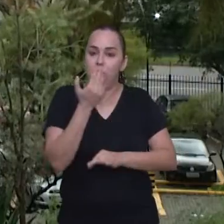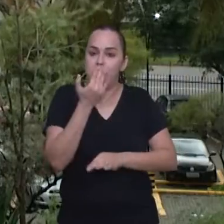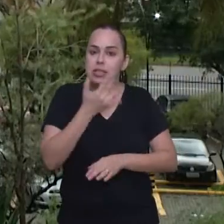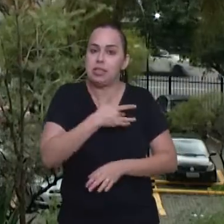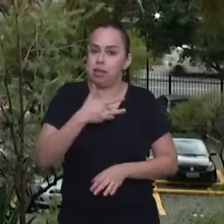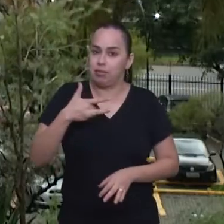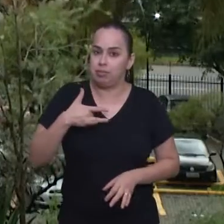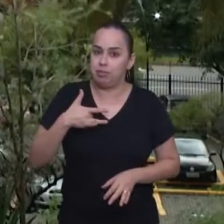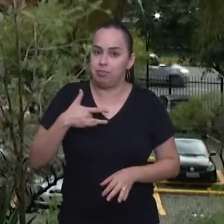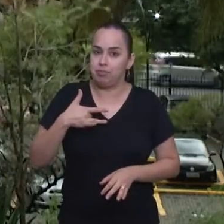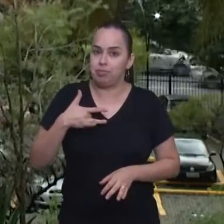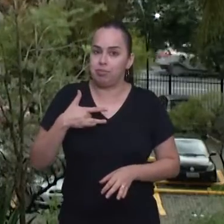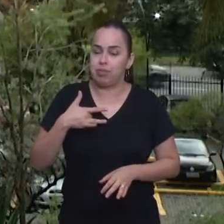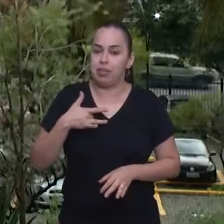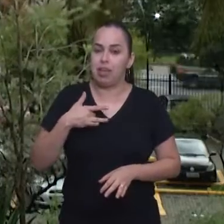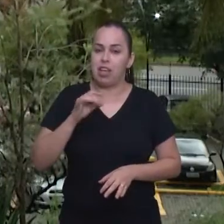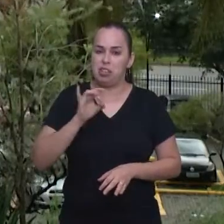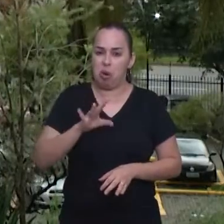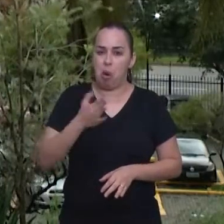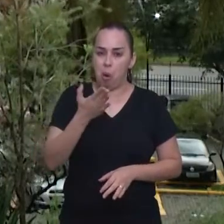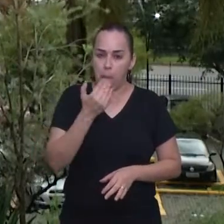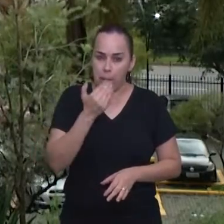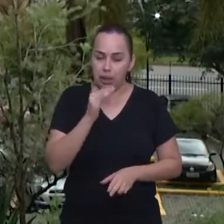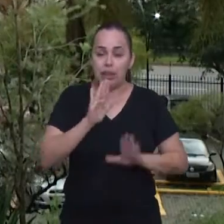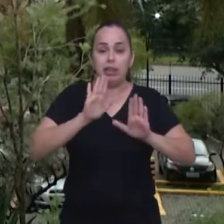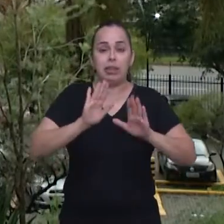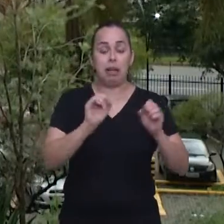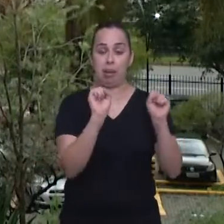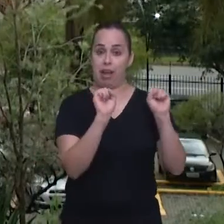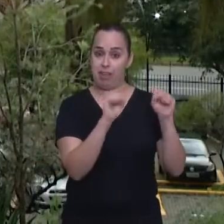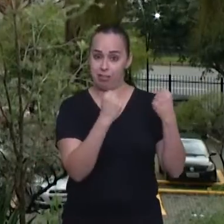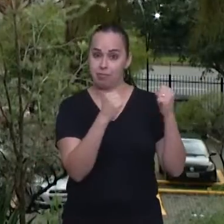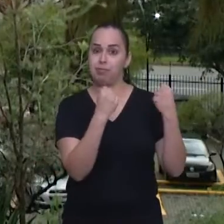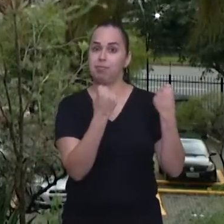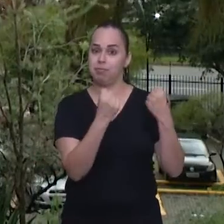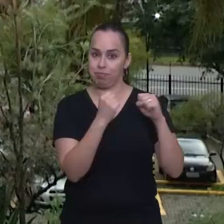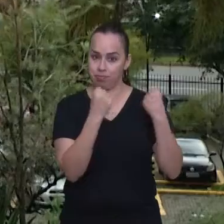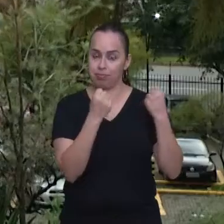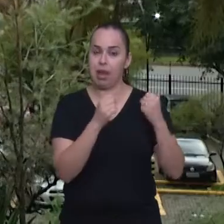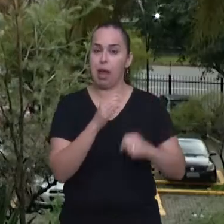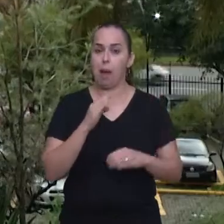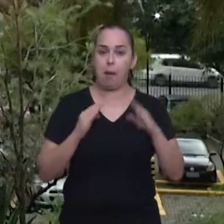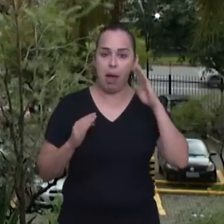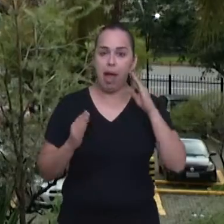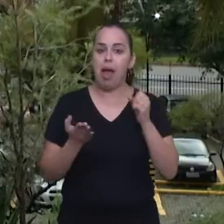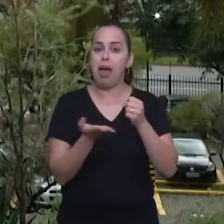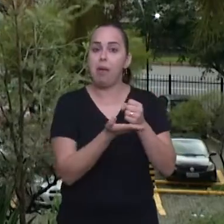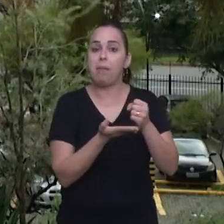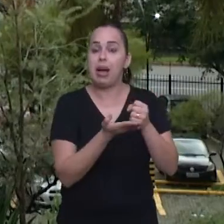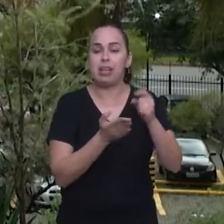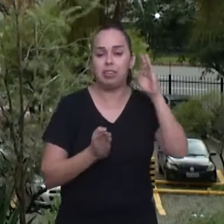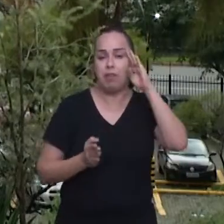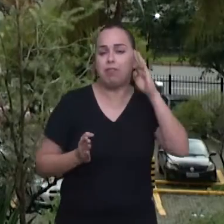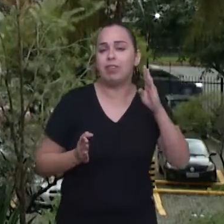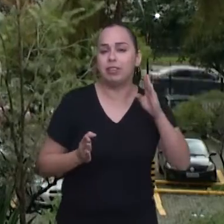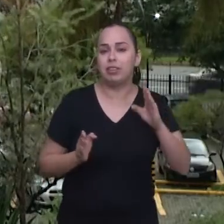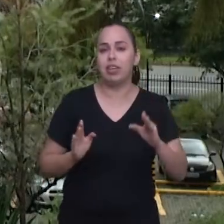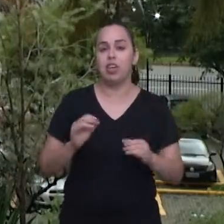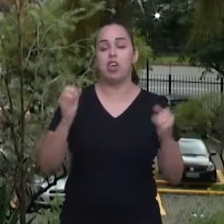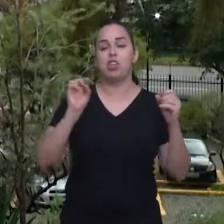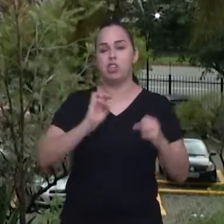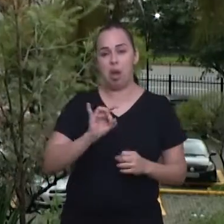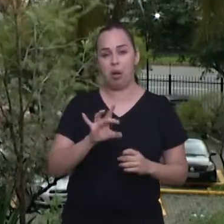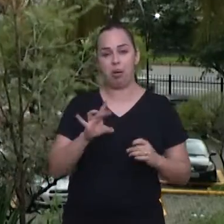saudável para as crianças vai além da alimentação equilibrada. Os exercícios físicos são parte fundamental nesse processo, não apenas